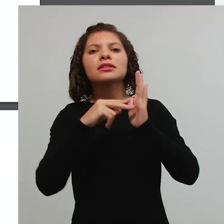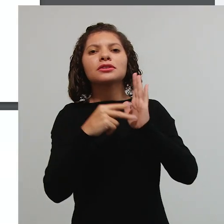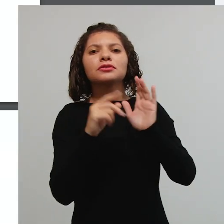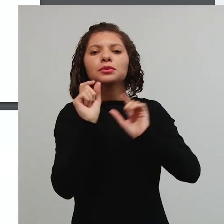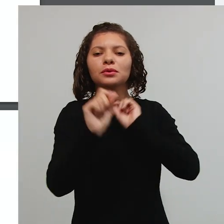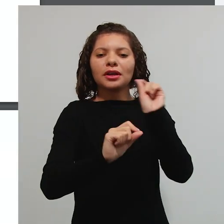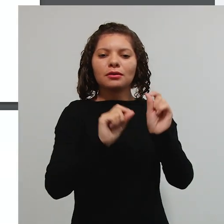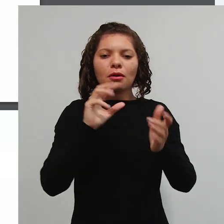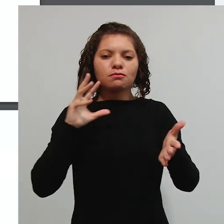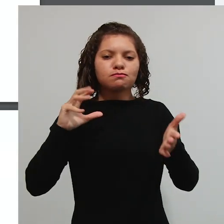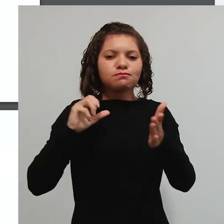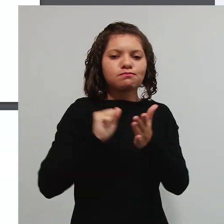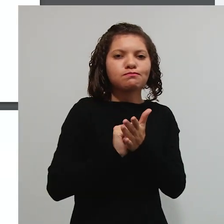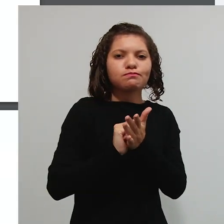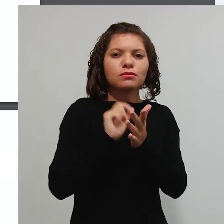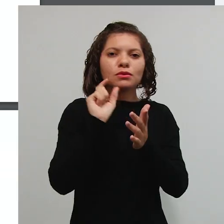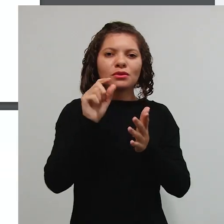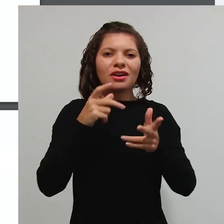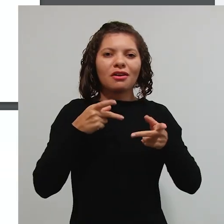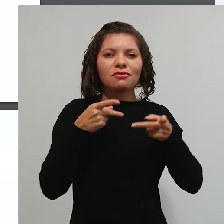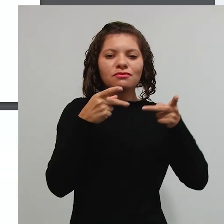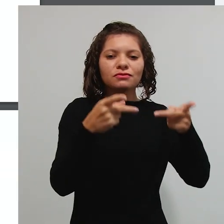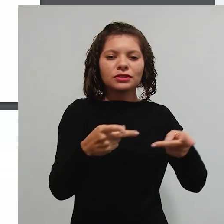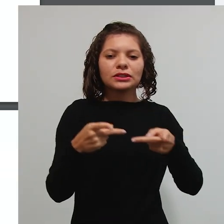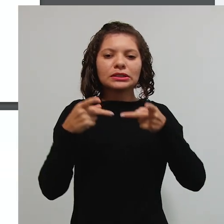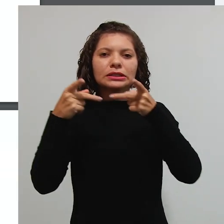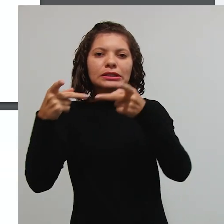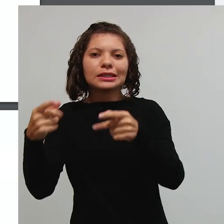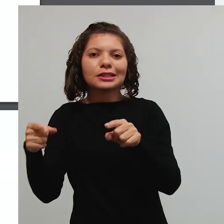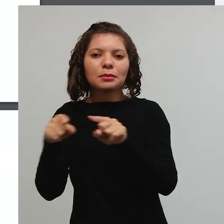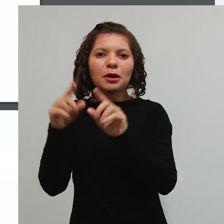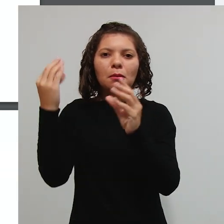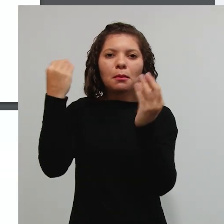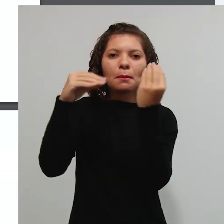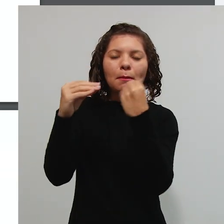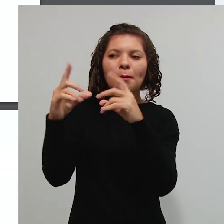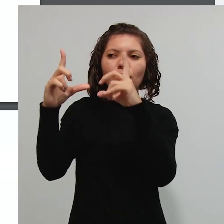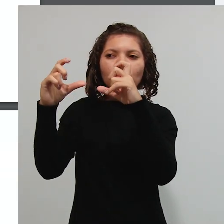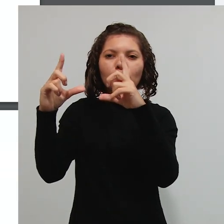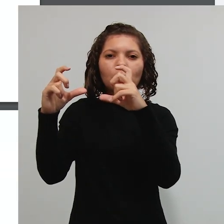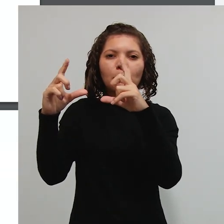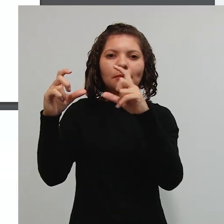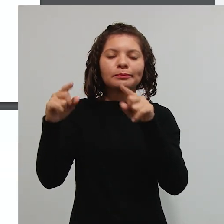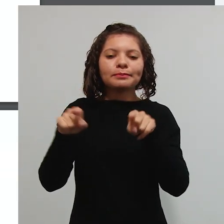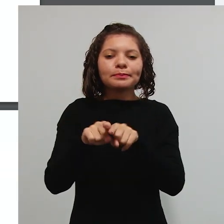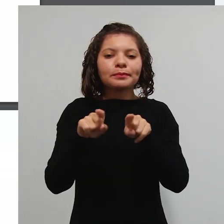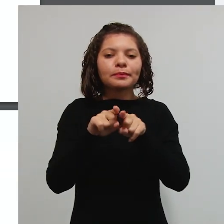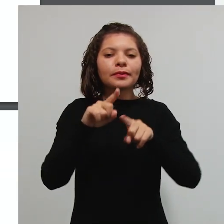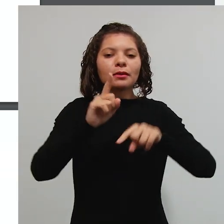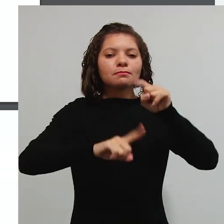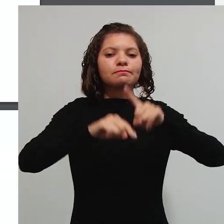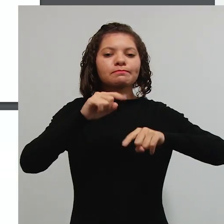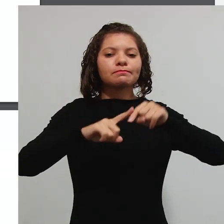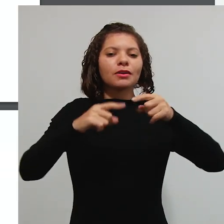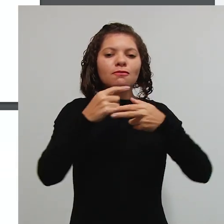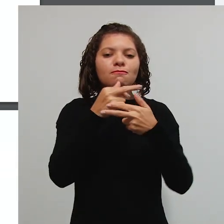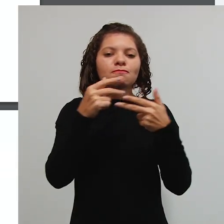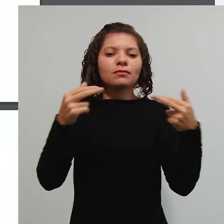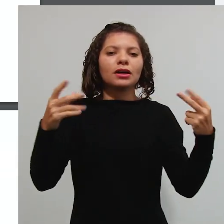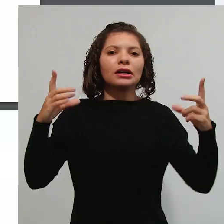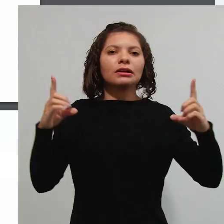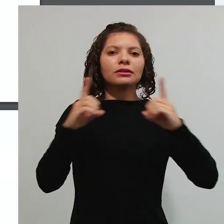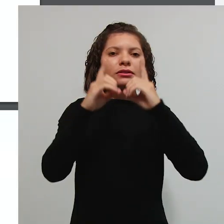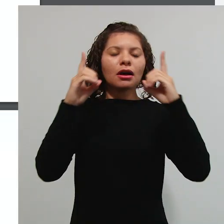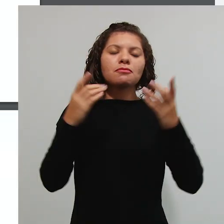de visitas, né? O registro fotográfico e o material didático que vocês conceberam contemplando